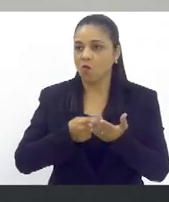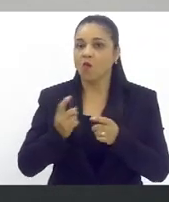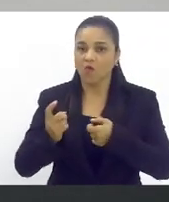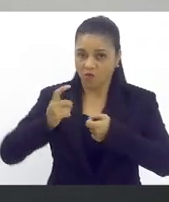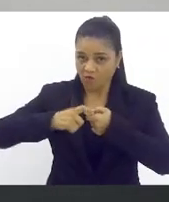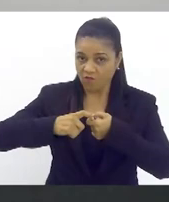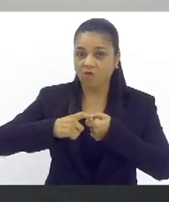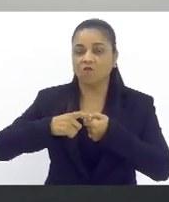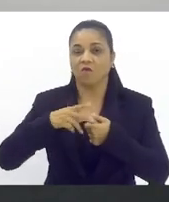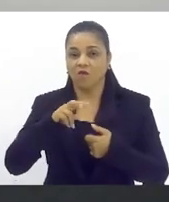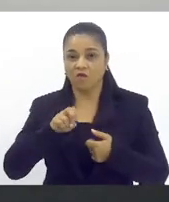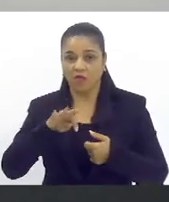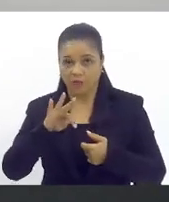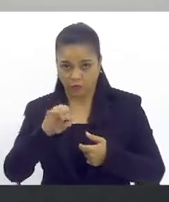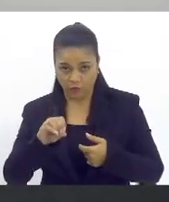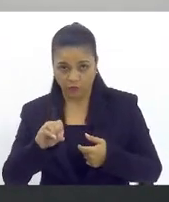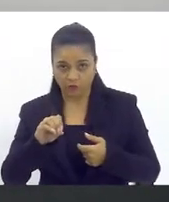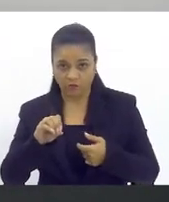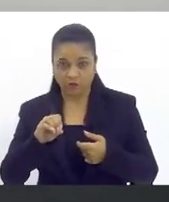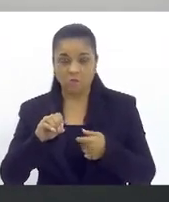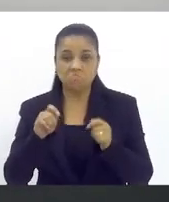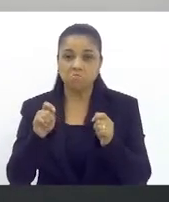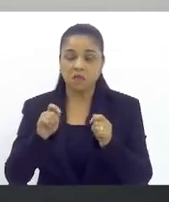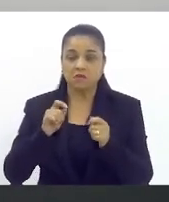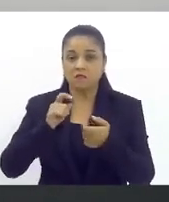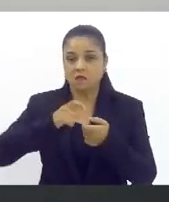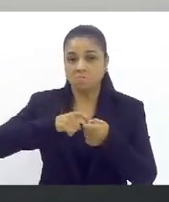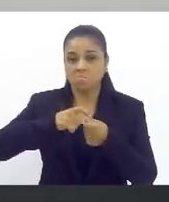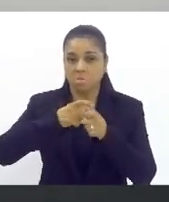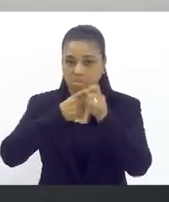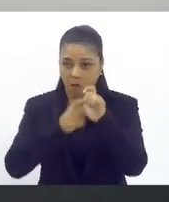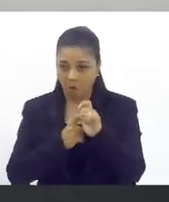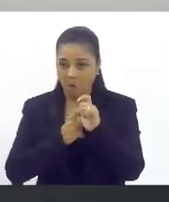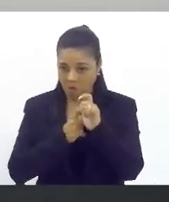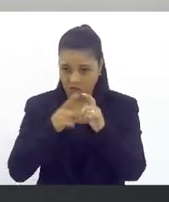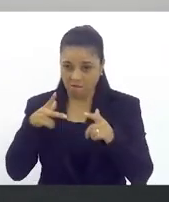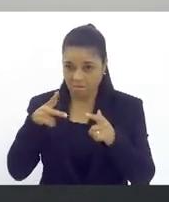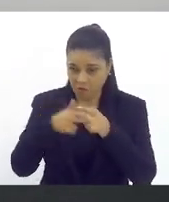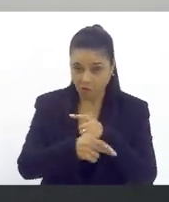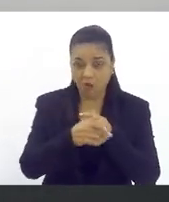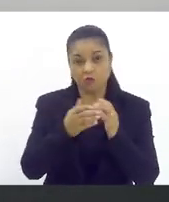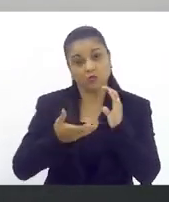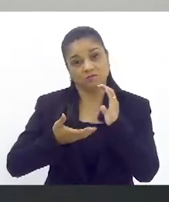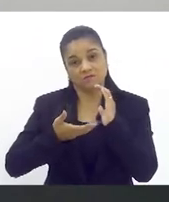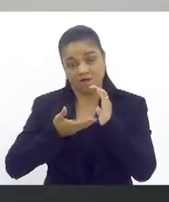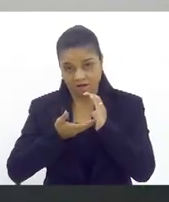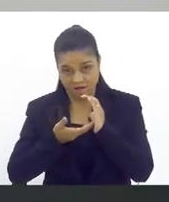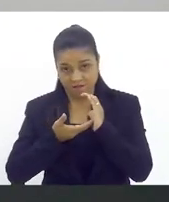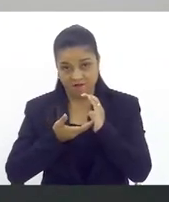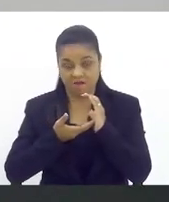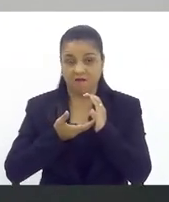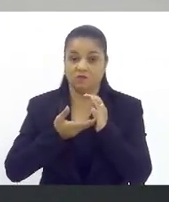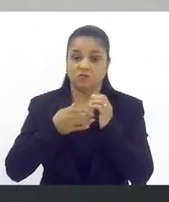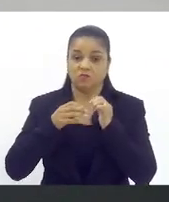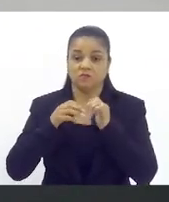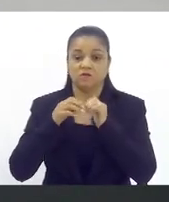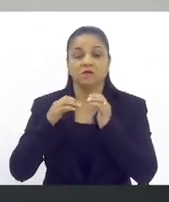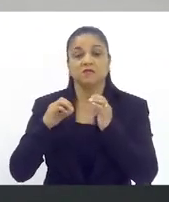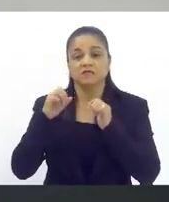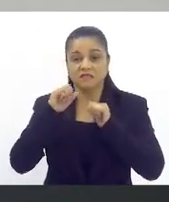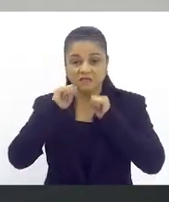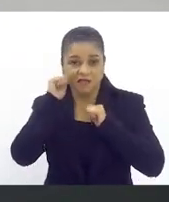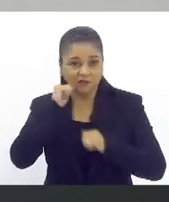um veto ele tem que ser para ser derrubado tem que ser derrubado na Câmara emocionado então o Senado